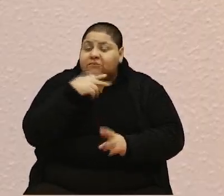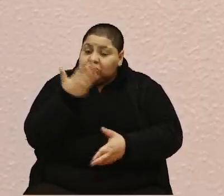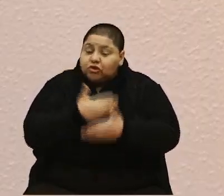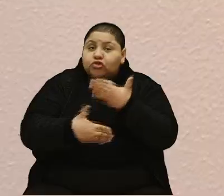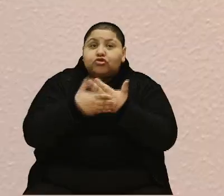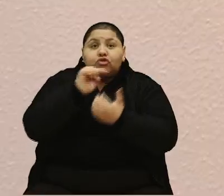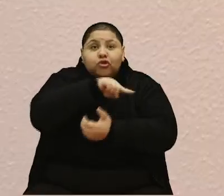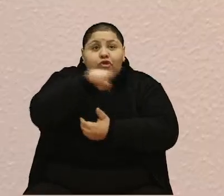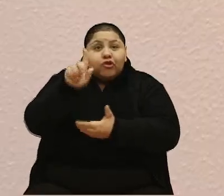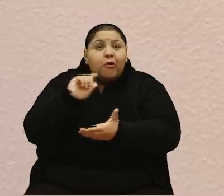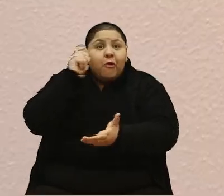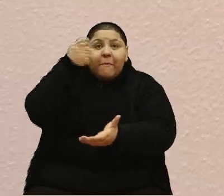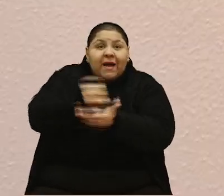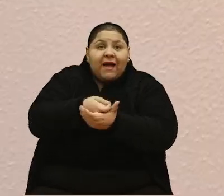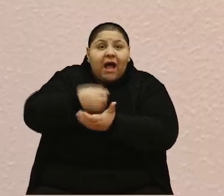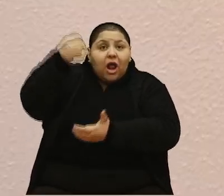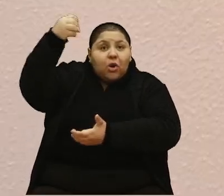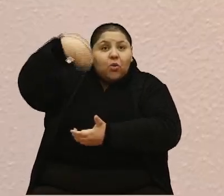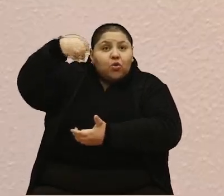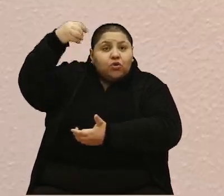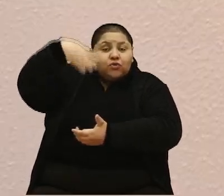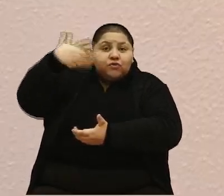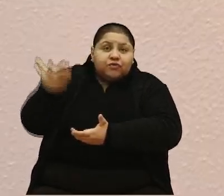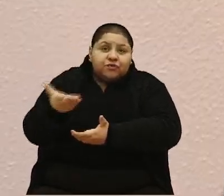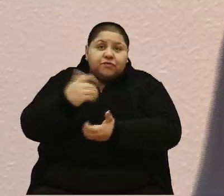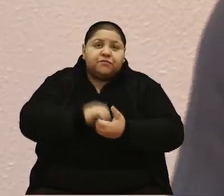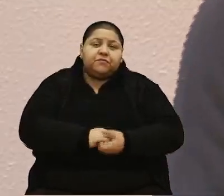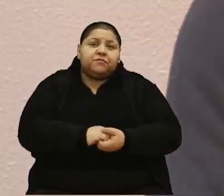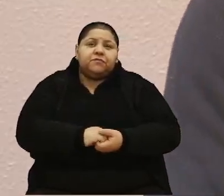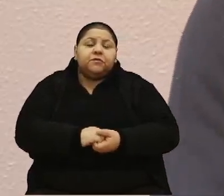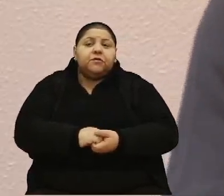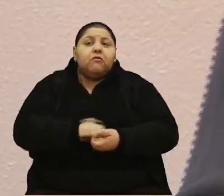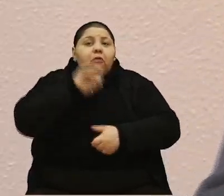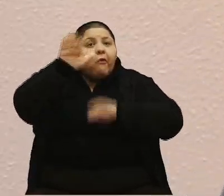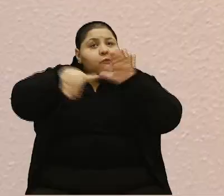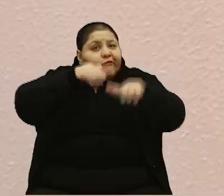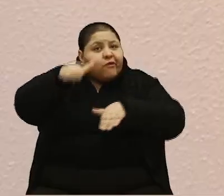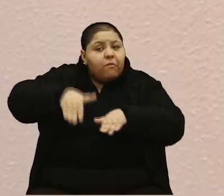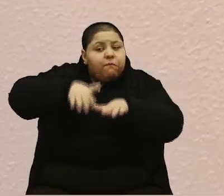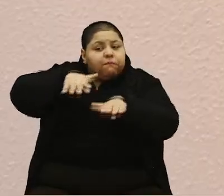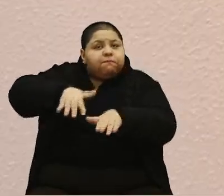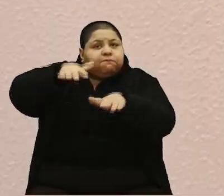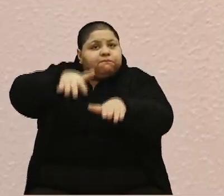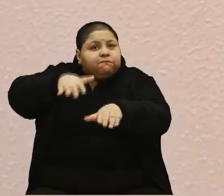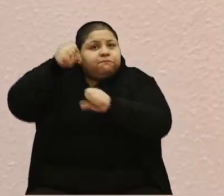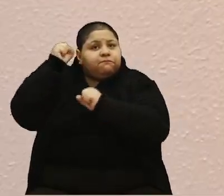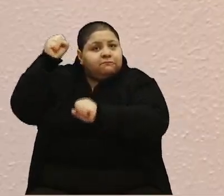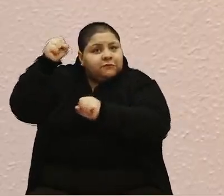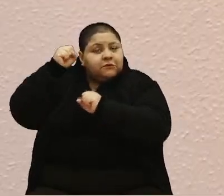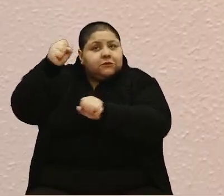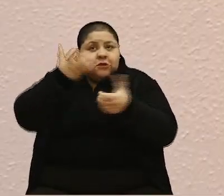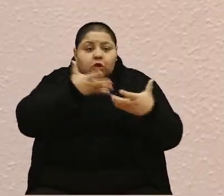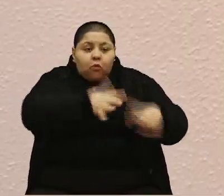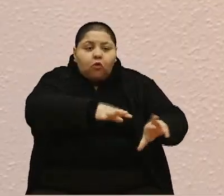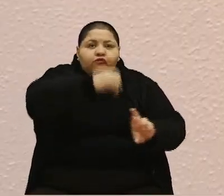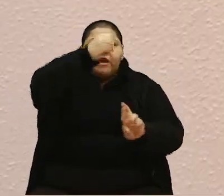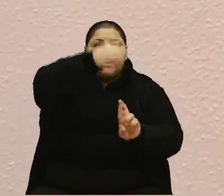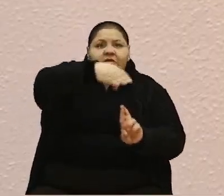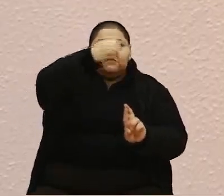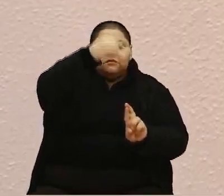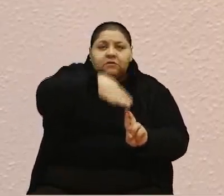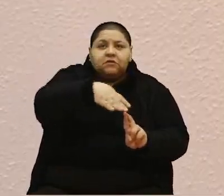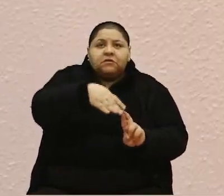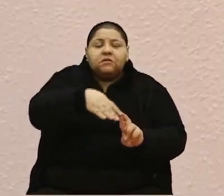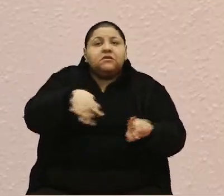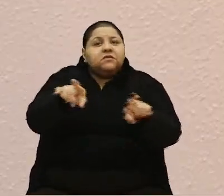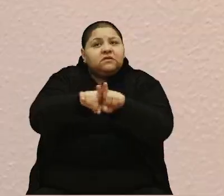nós vamos pagar a conta. Então, vamos fazer uma manifestação contra a RGE. E digo